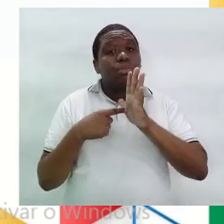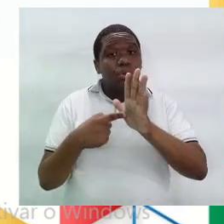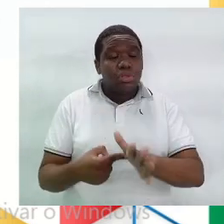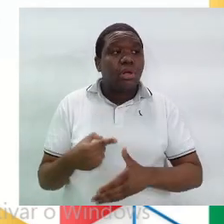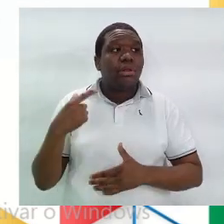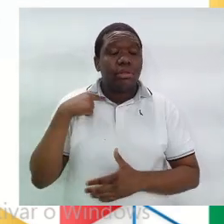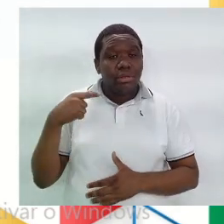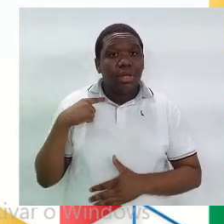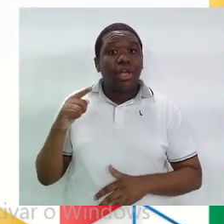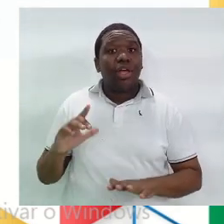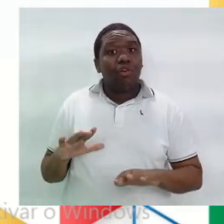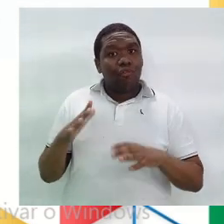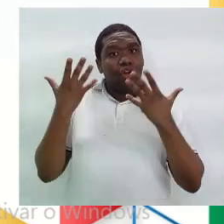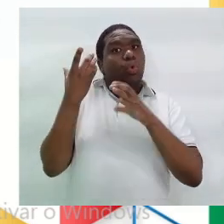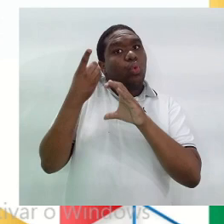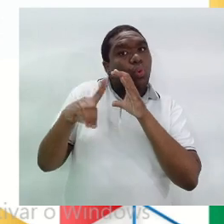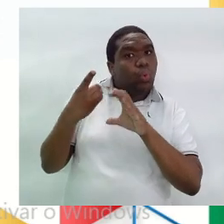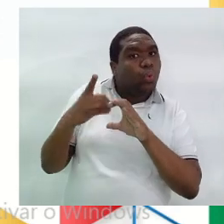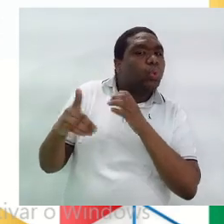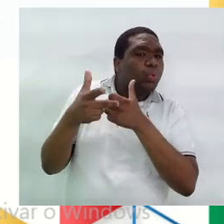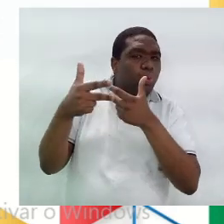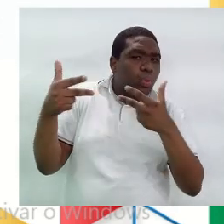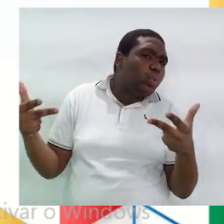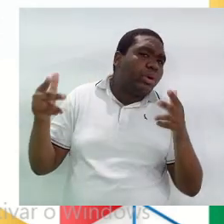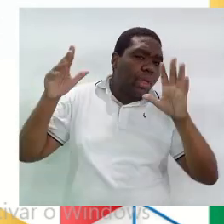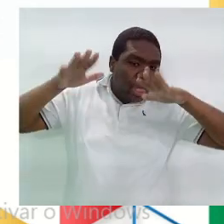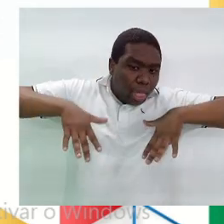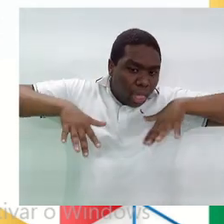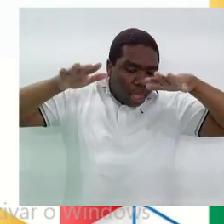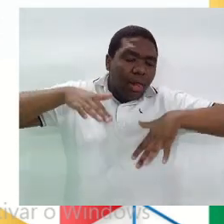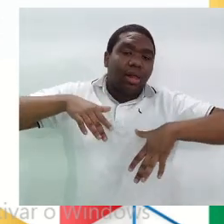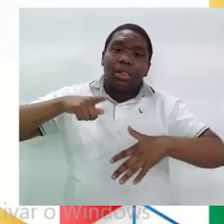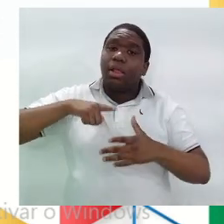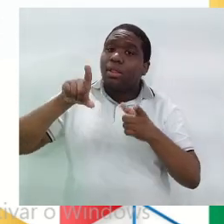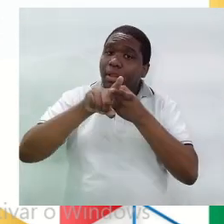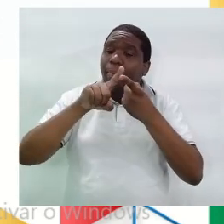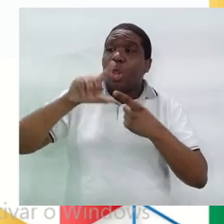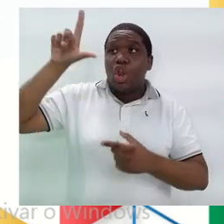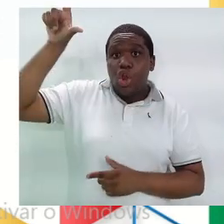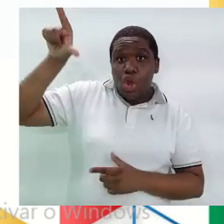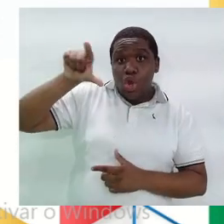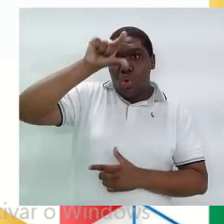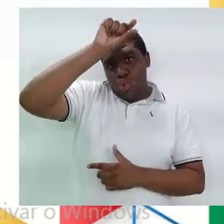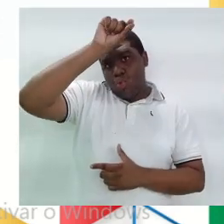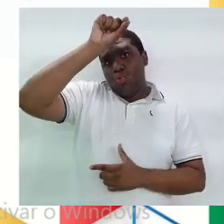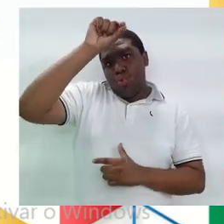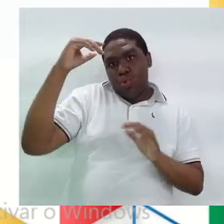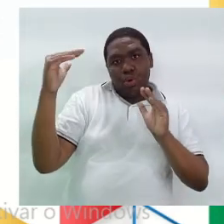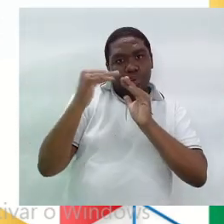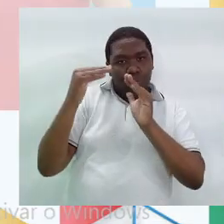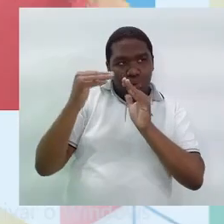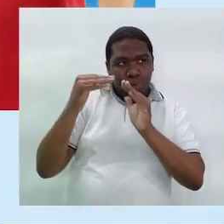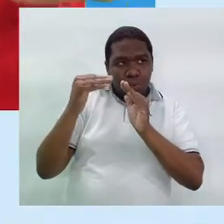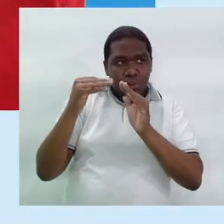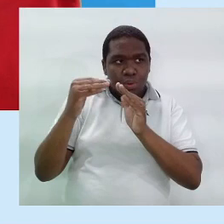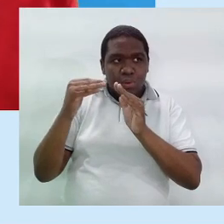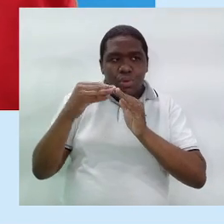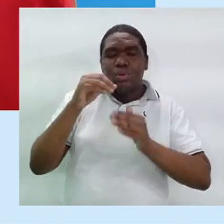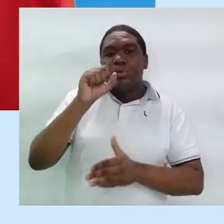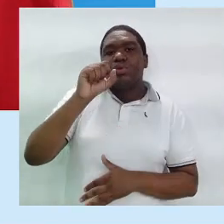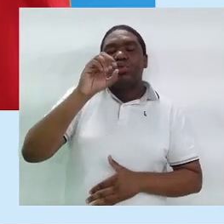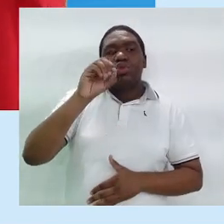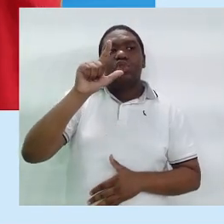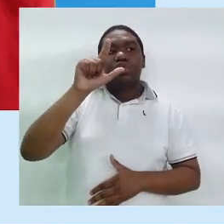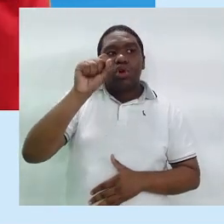da Wicca seguem as fases da lua, os solstícios e os equinócios.